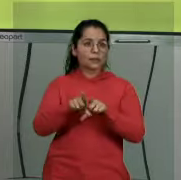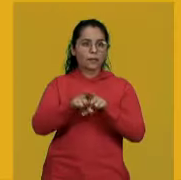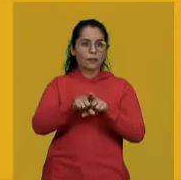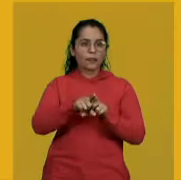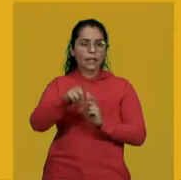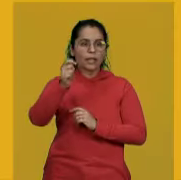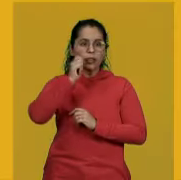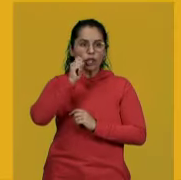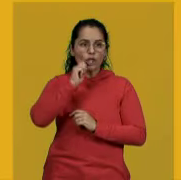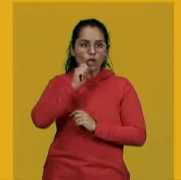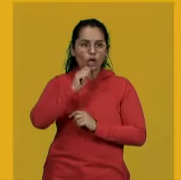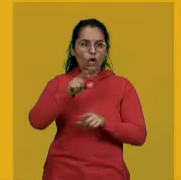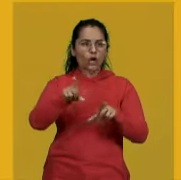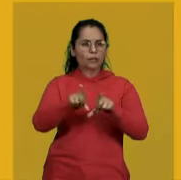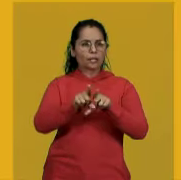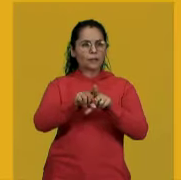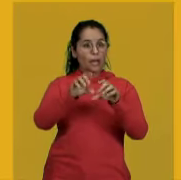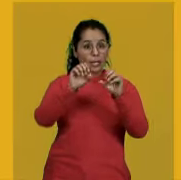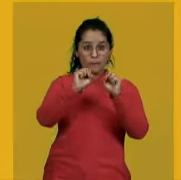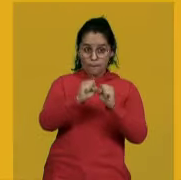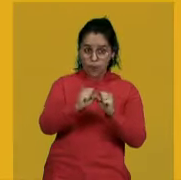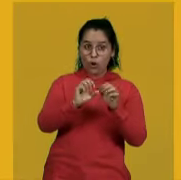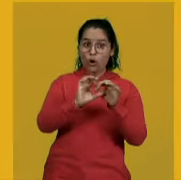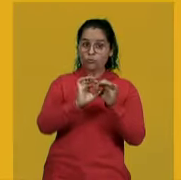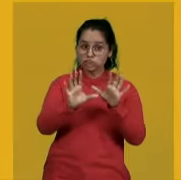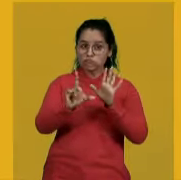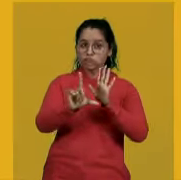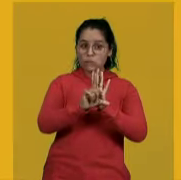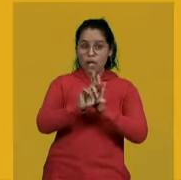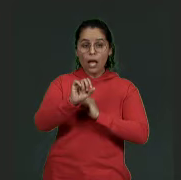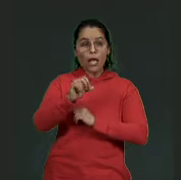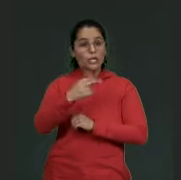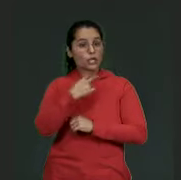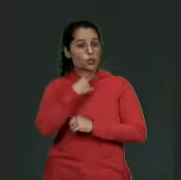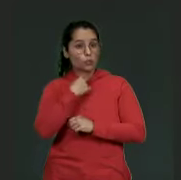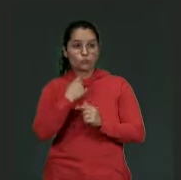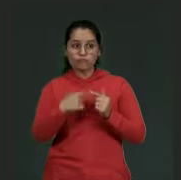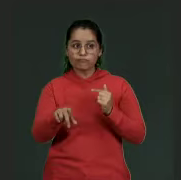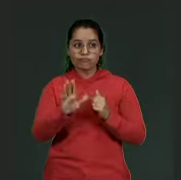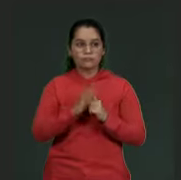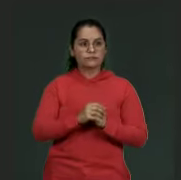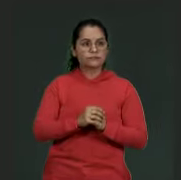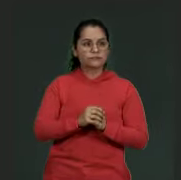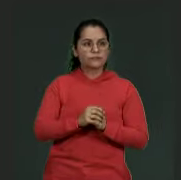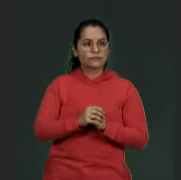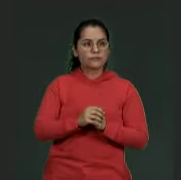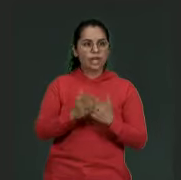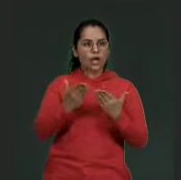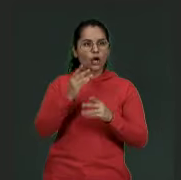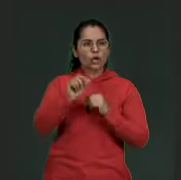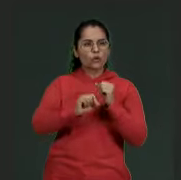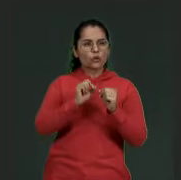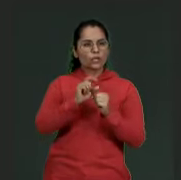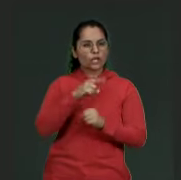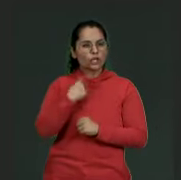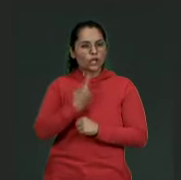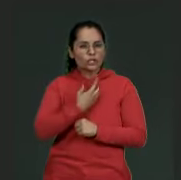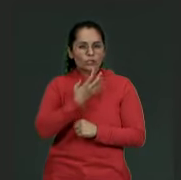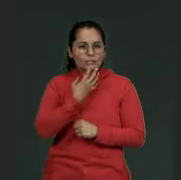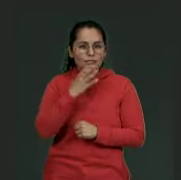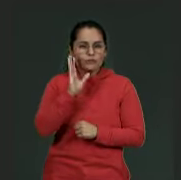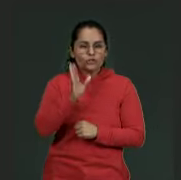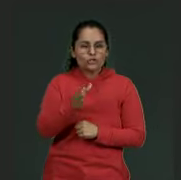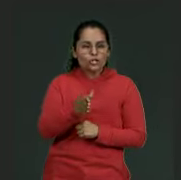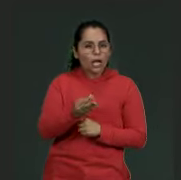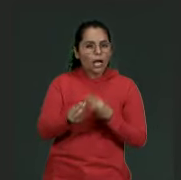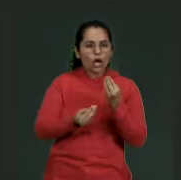das drogas, as drogas lícitas e as ilícitas. Agora, gente, que nós já conhecemos